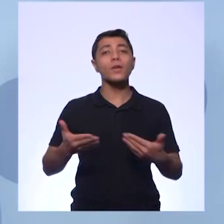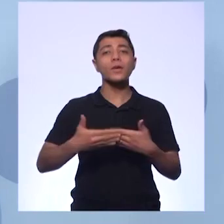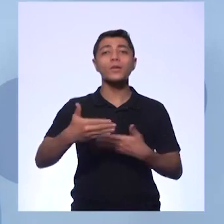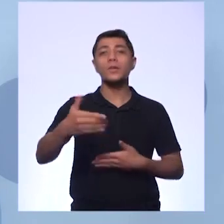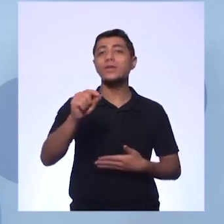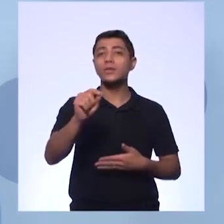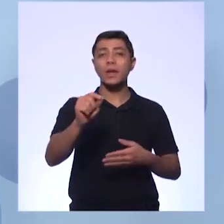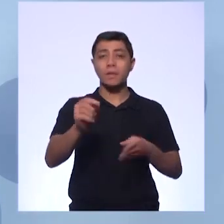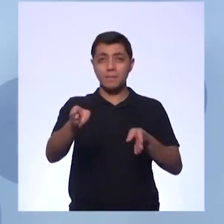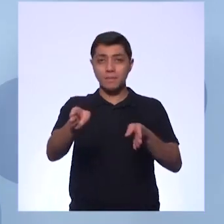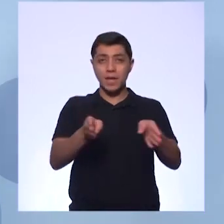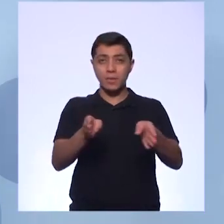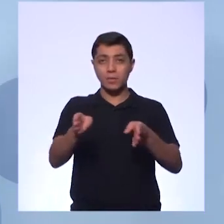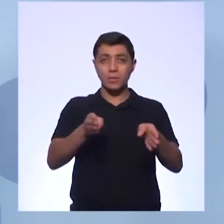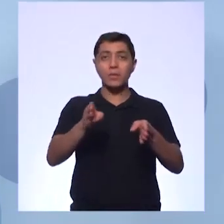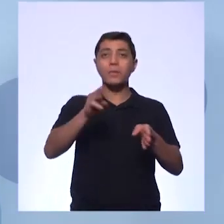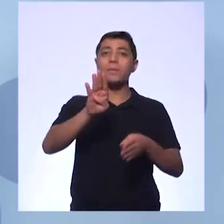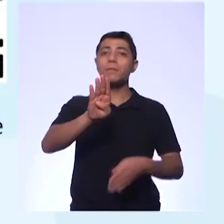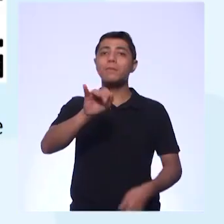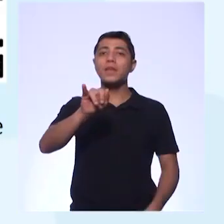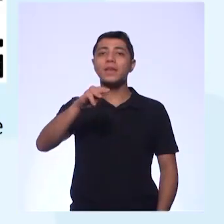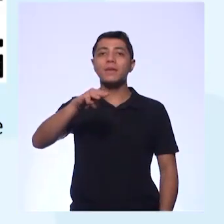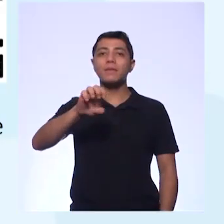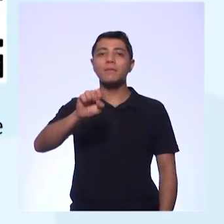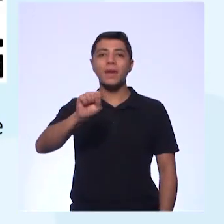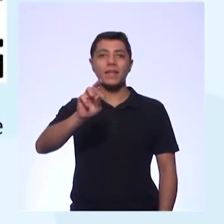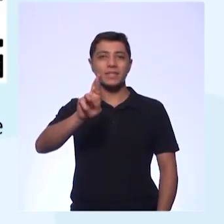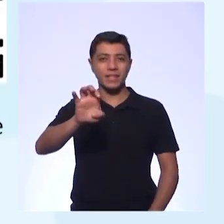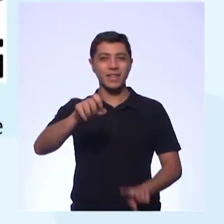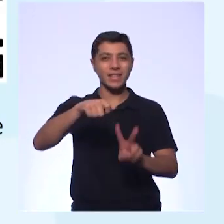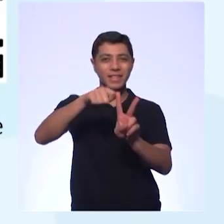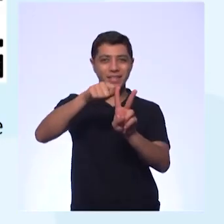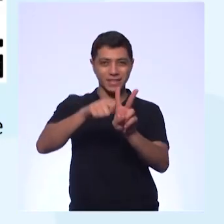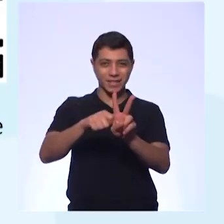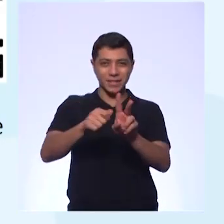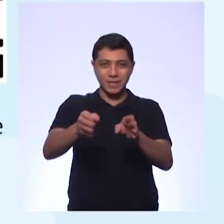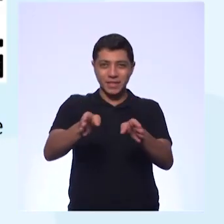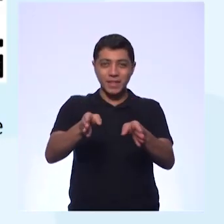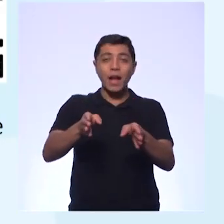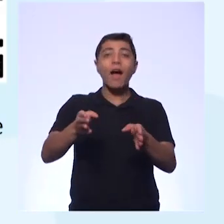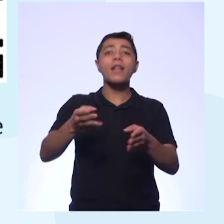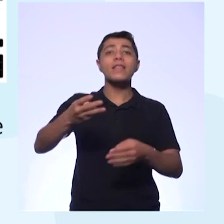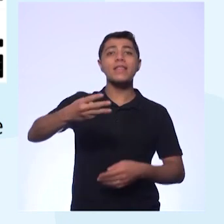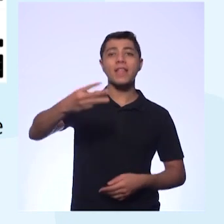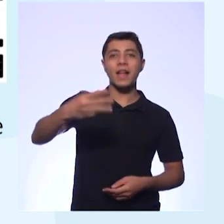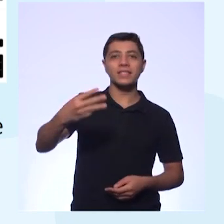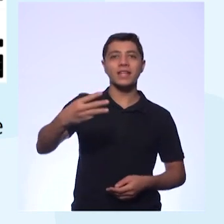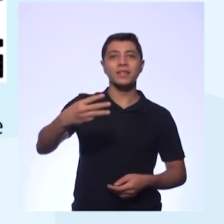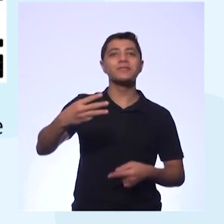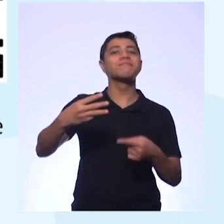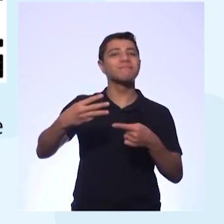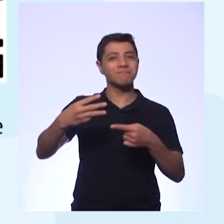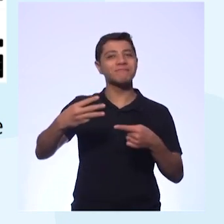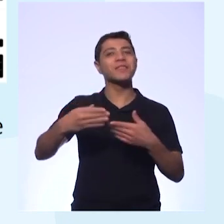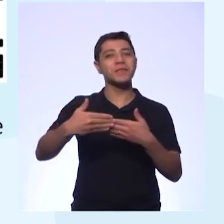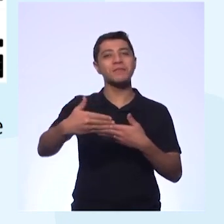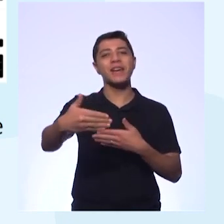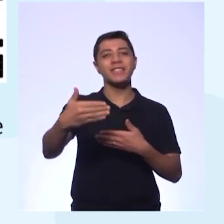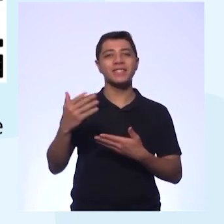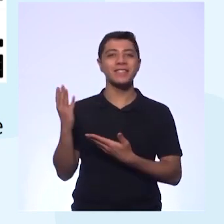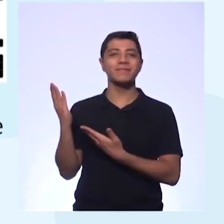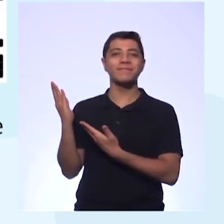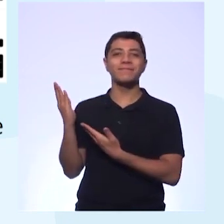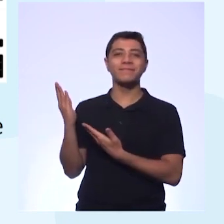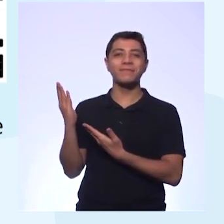está disponível também, a gente vai colocar aí para vocês na tela, que aí vocês têm aí o código, que vocês podem fazer o download, também está na página